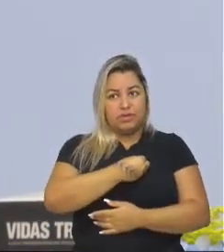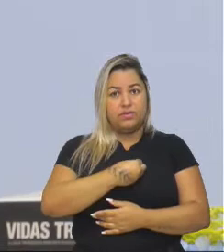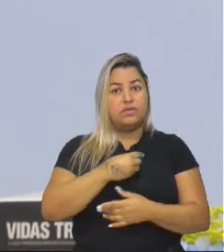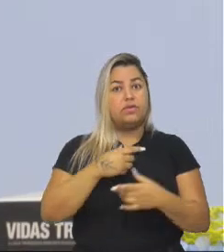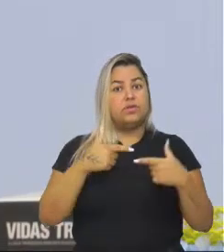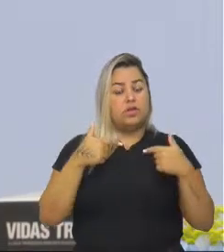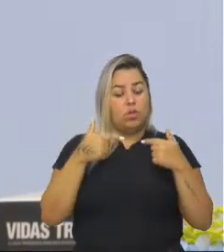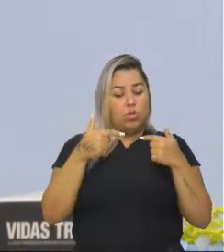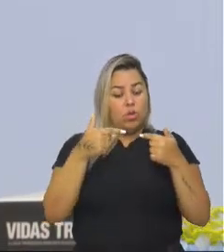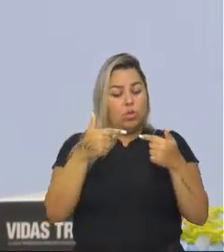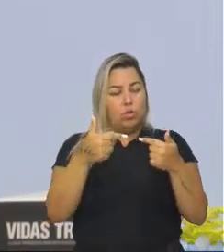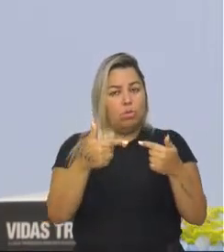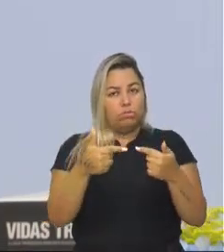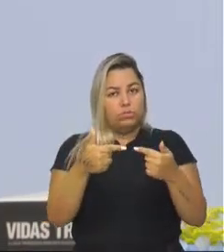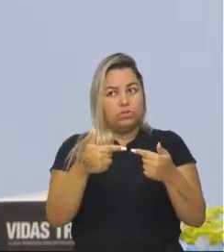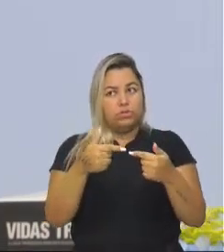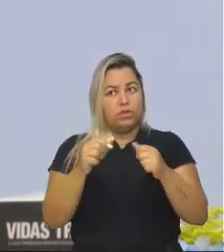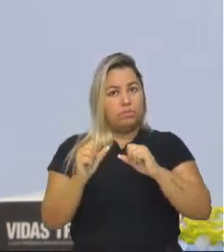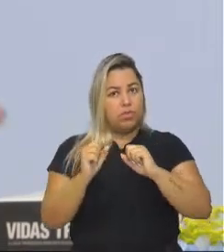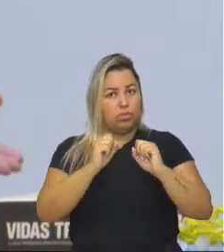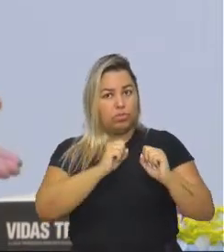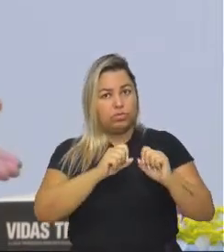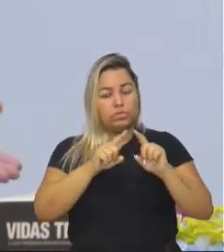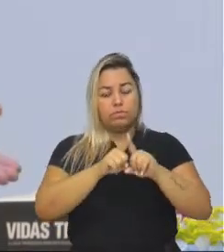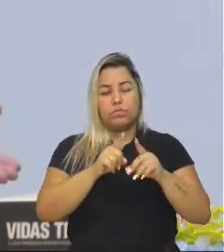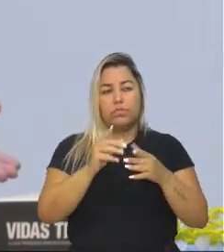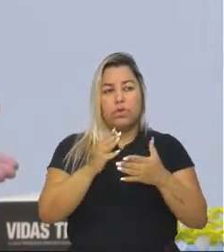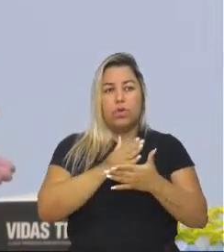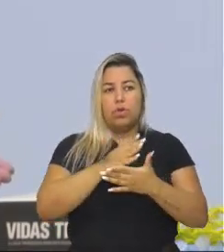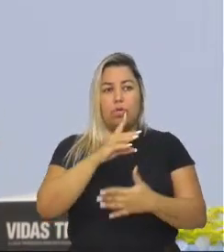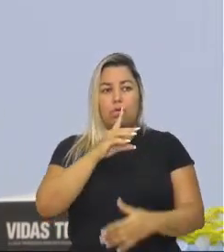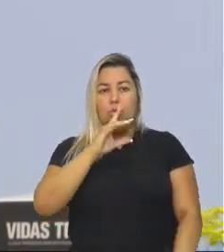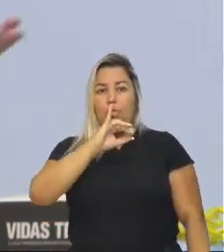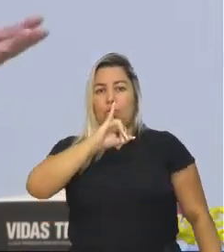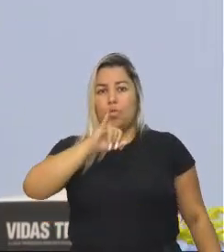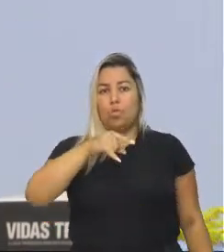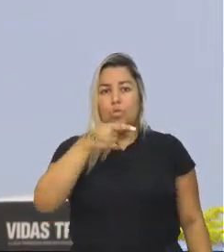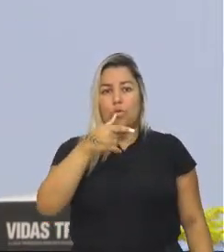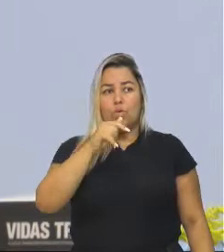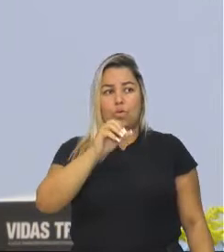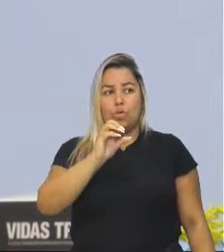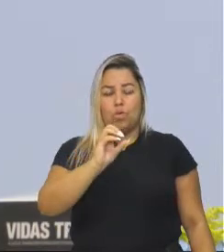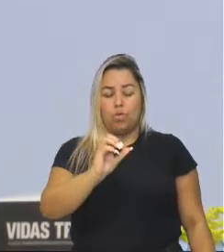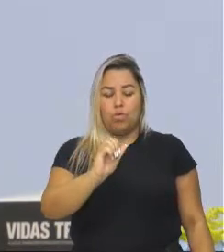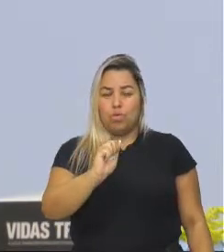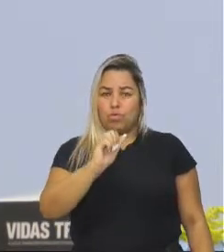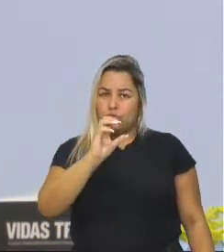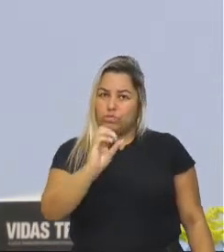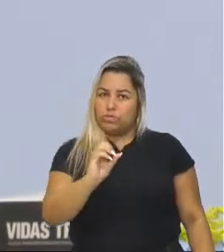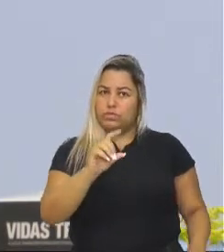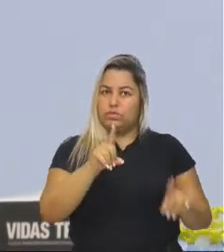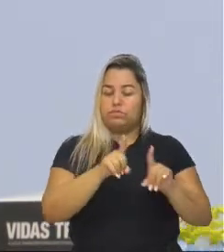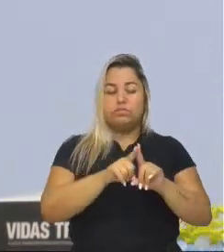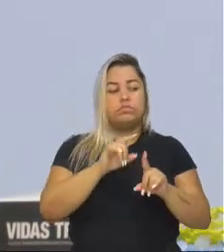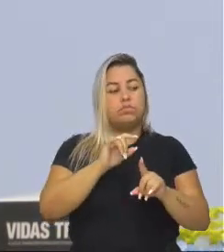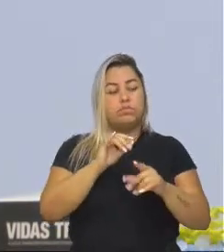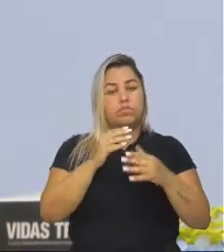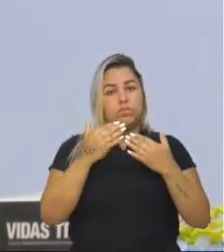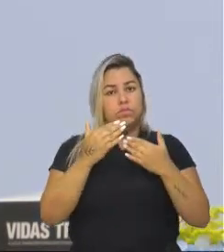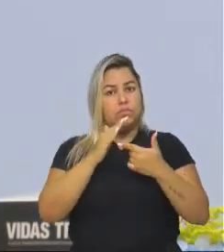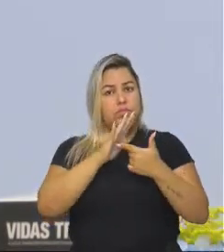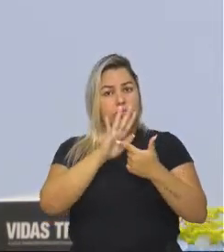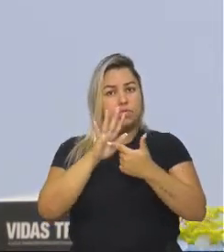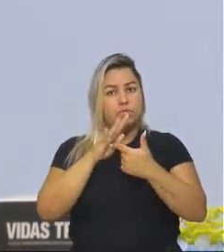precisa que vocês, eu me dirijo enquanto o João, né? Um transhomem, como ele gostava de se apresentar, para